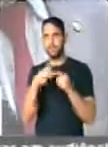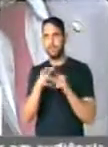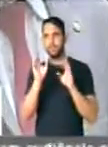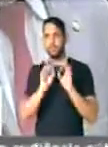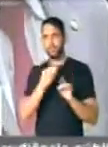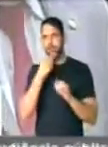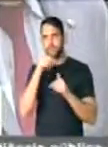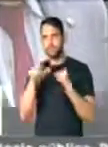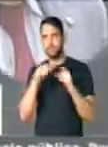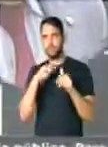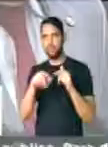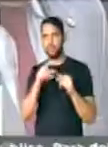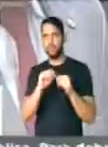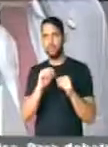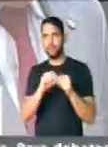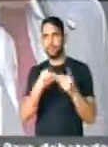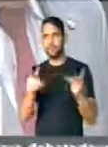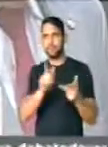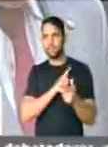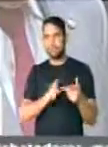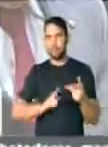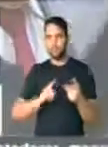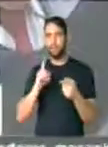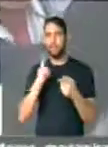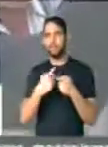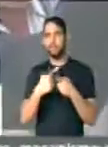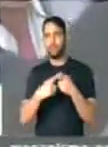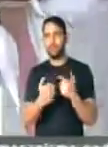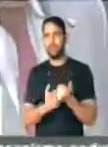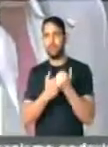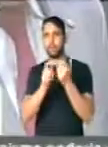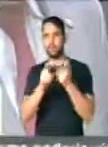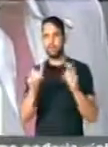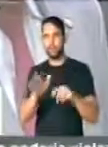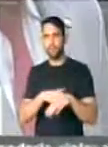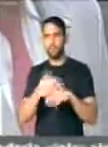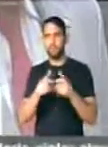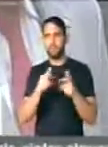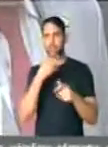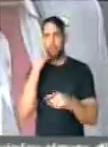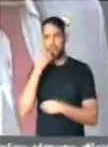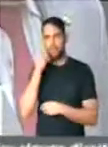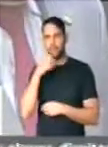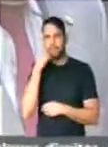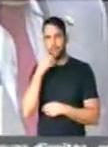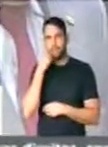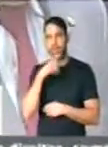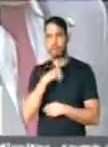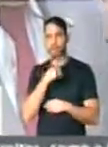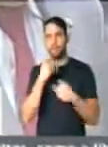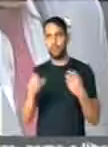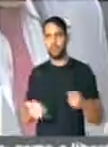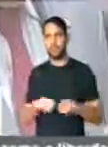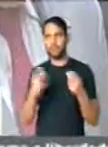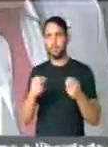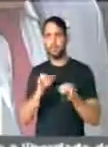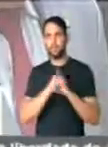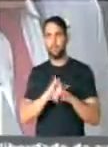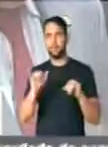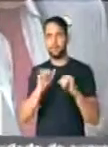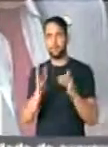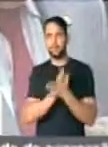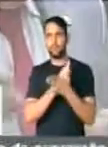direito de trabalhadores, como vem fazendo esse governo, com apoio da ampla maioria do Congresso Nacional, e queira se gastar em